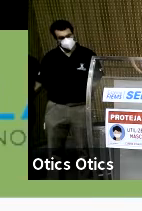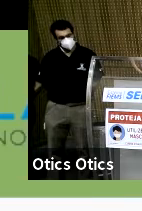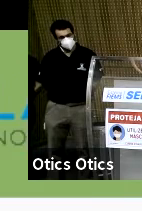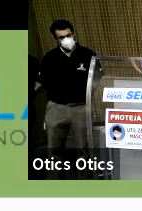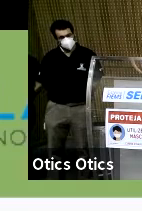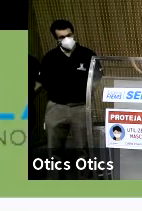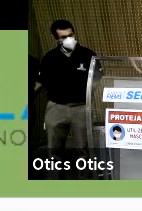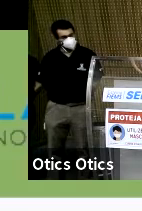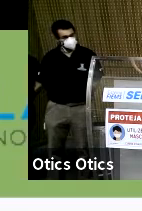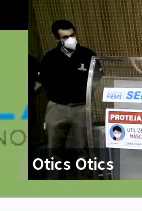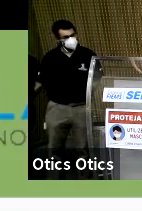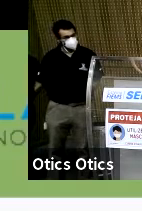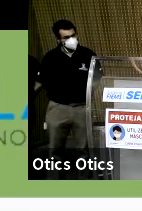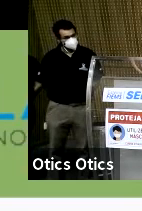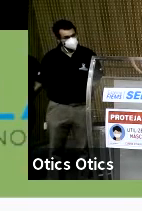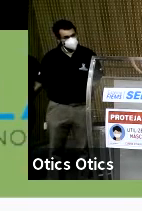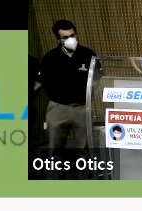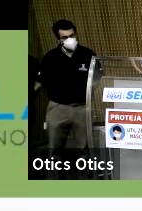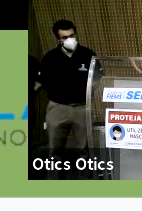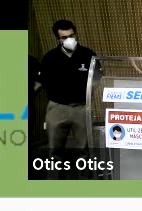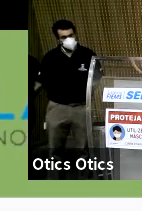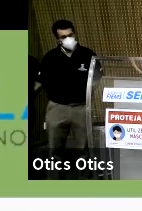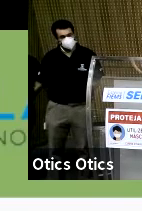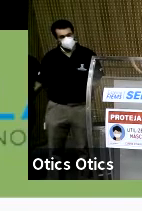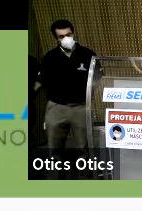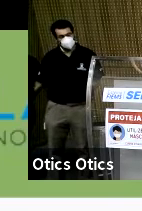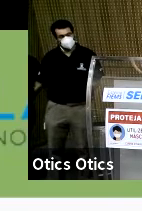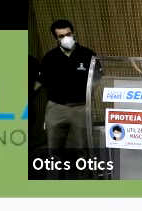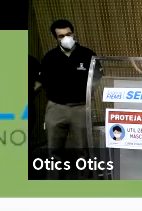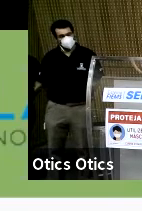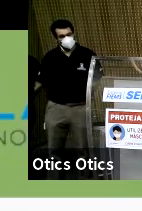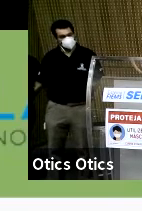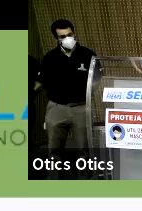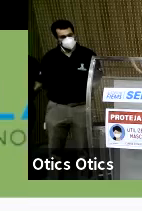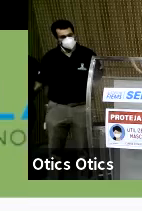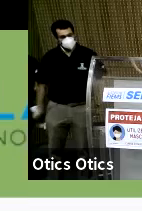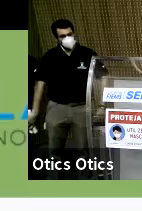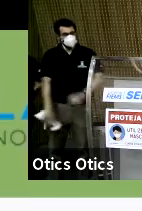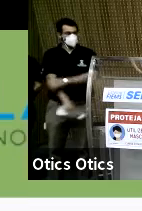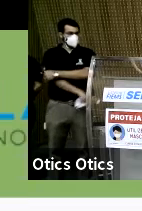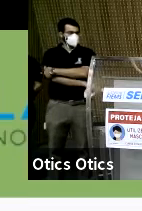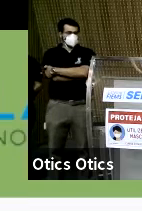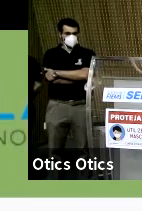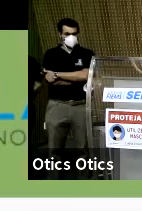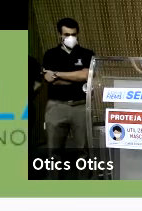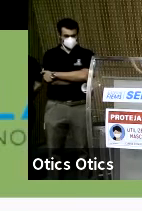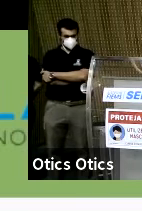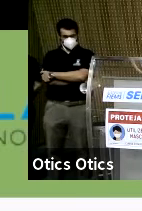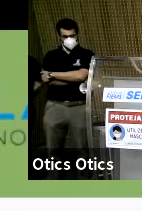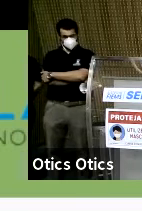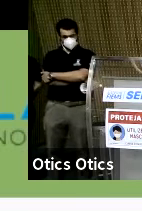né? E o sistema, a gente não conseguiu esse dado. Então, assim, está zerado, mas ele não é zerado, tá?